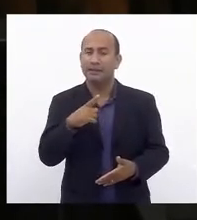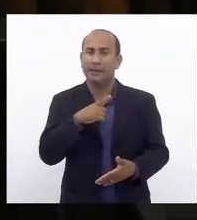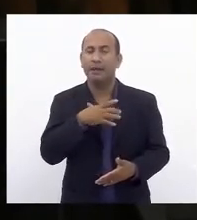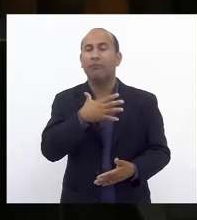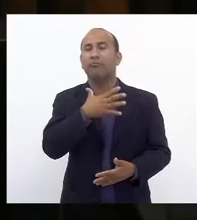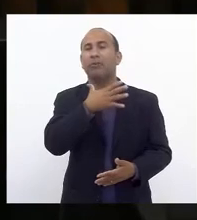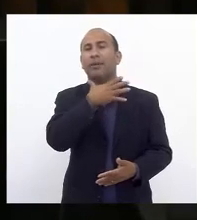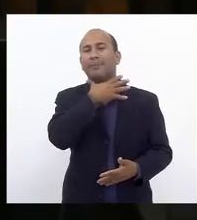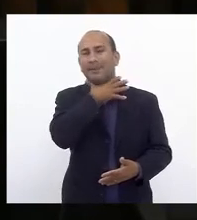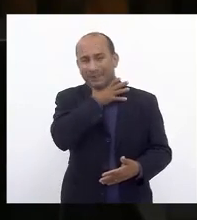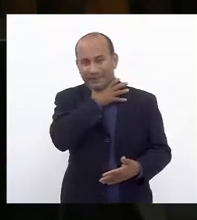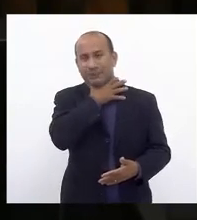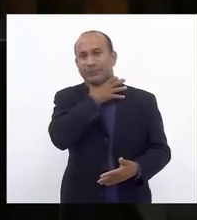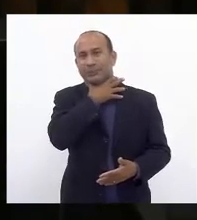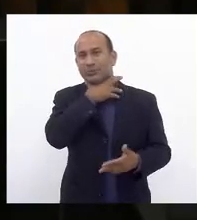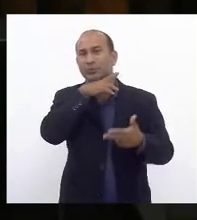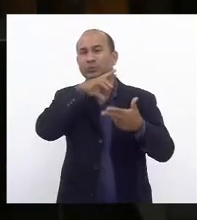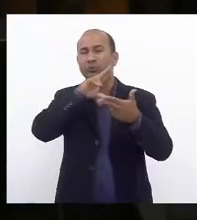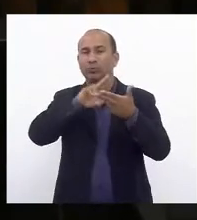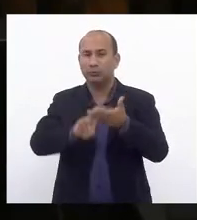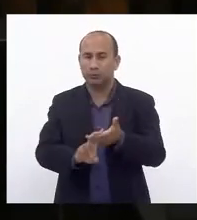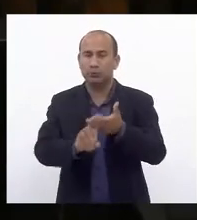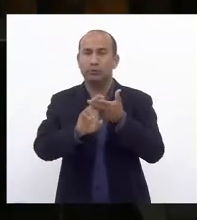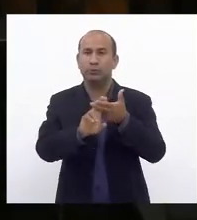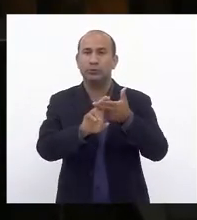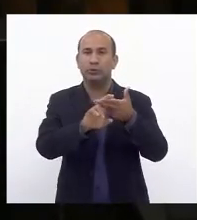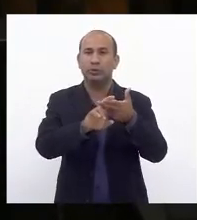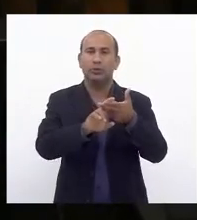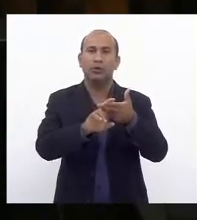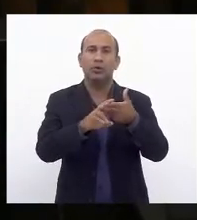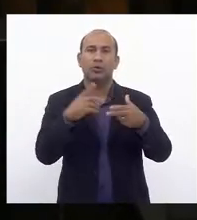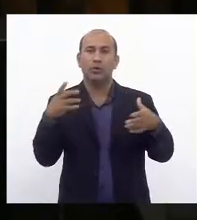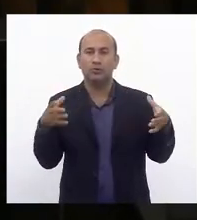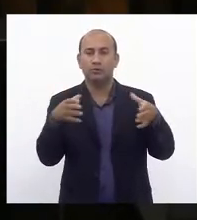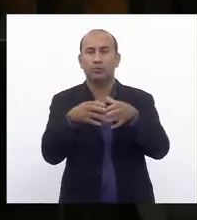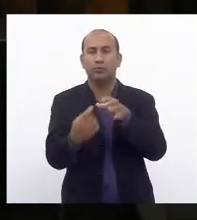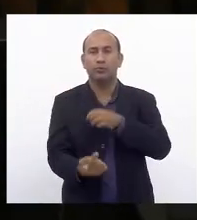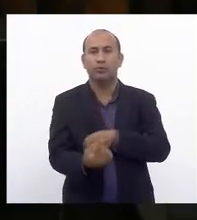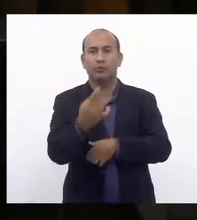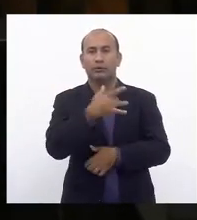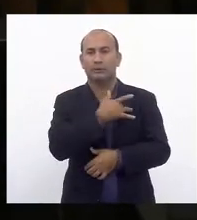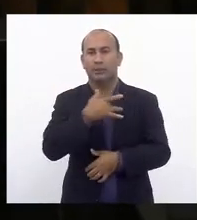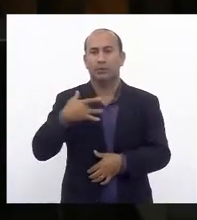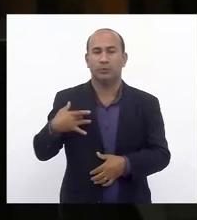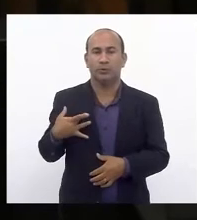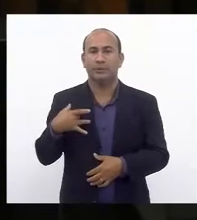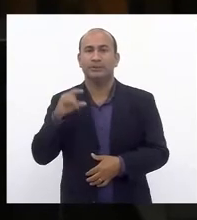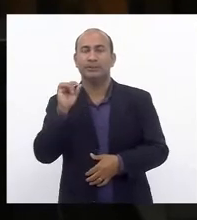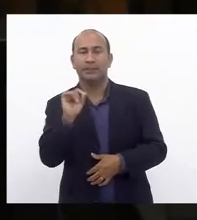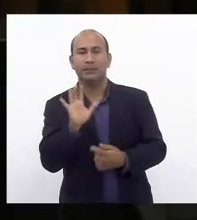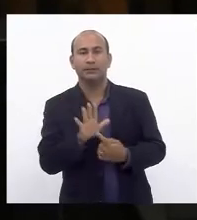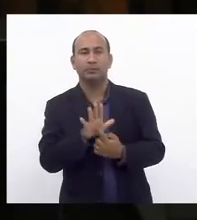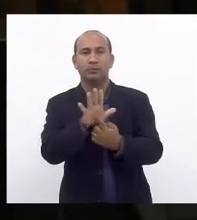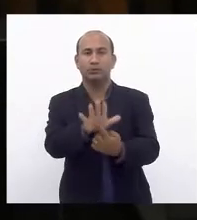sobrecarregando o SUS, o nosso Sistema Único de Saúde, que se